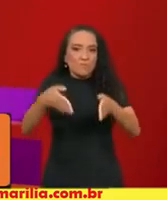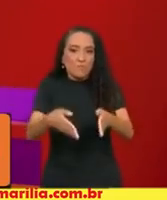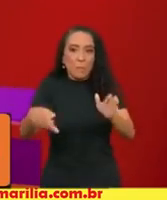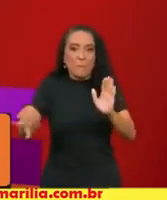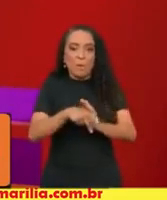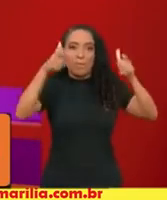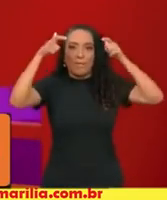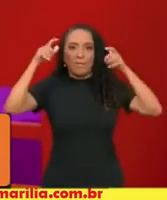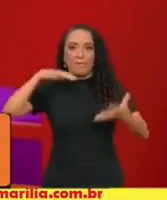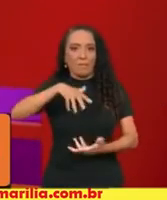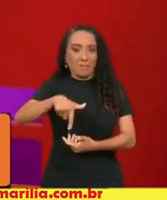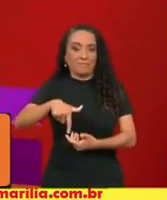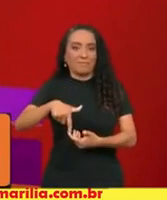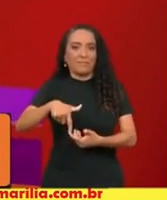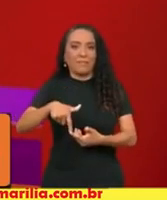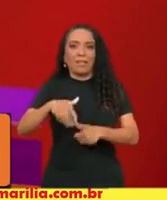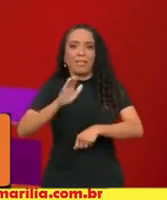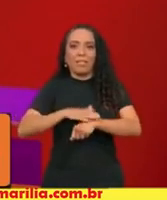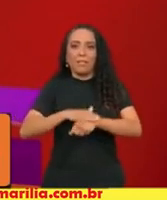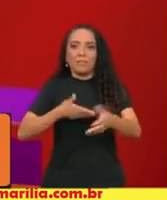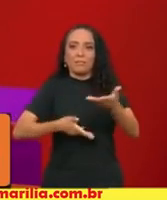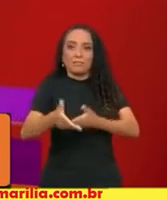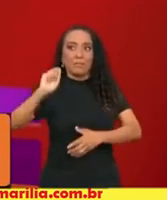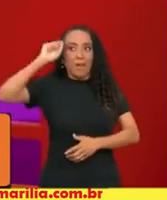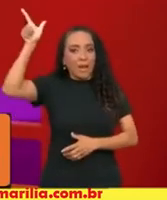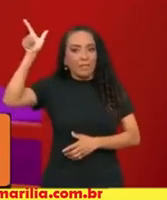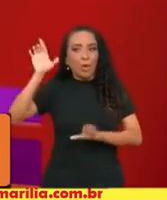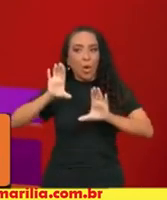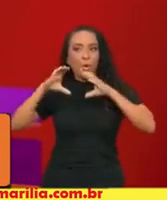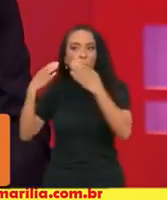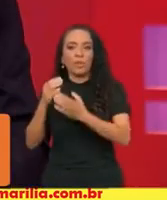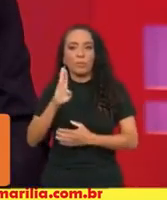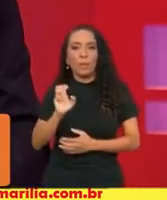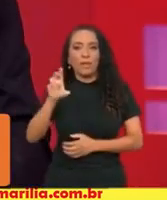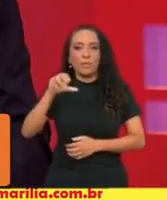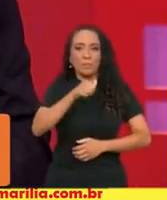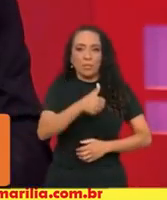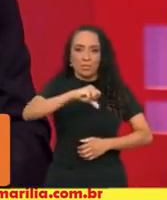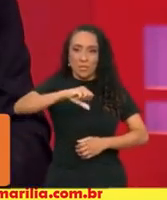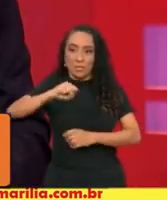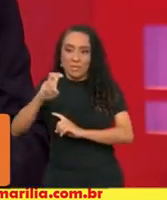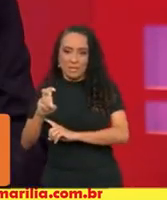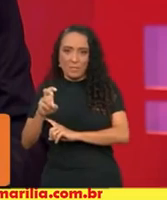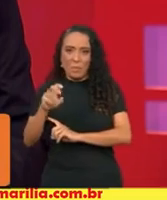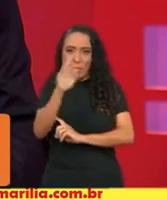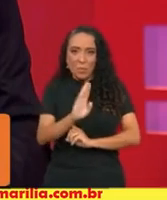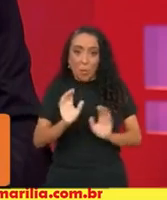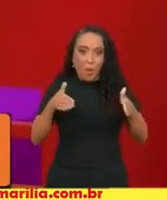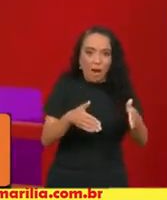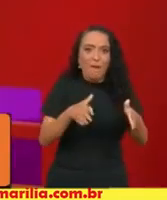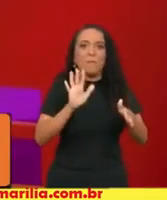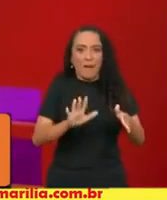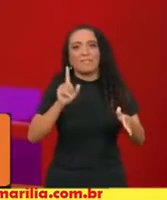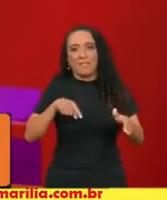né? É o tempo da partilha da África, Congresso de Berlim de 1885. Né? O Brasil não é tão alvo assim, mas ainda